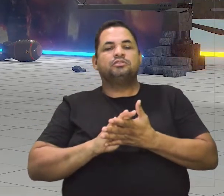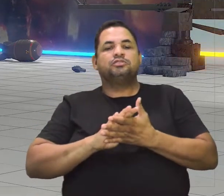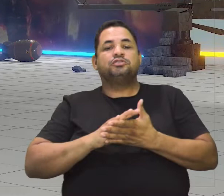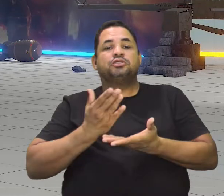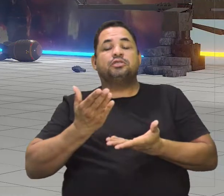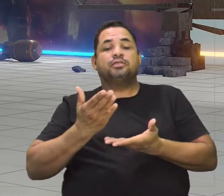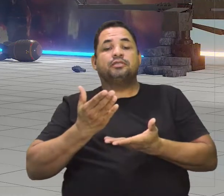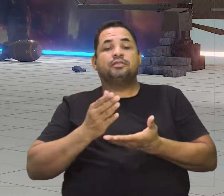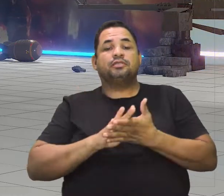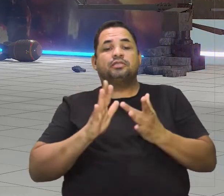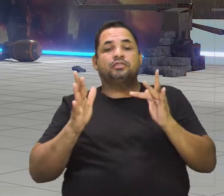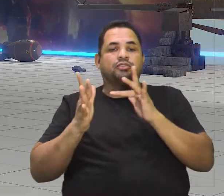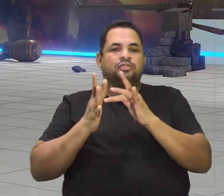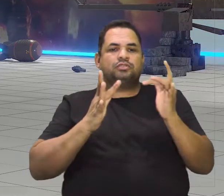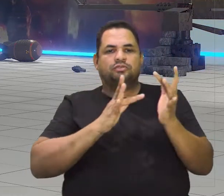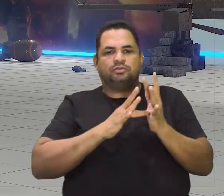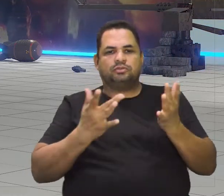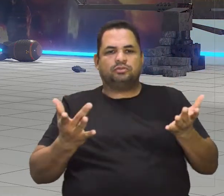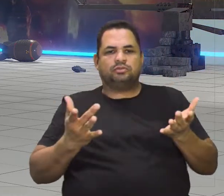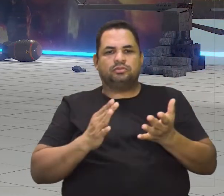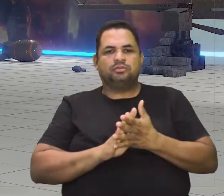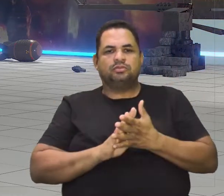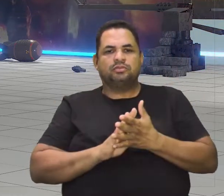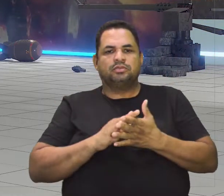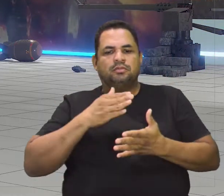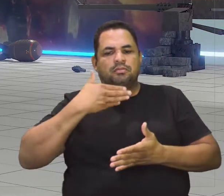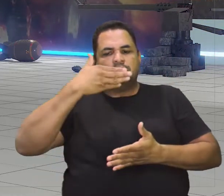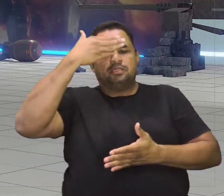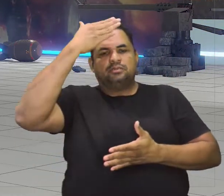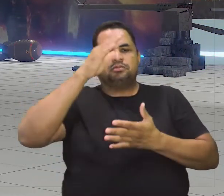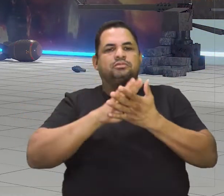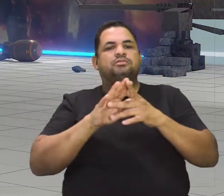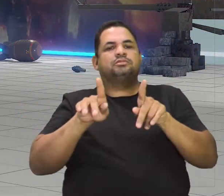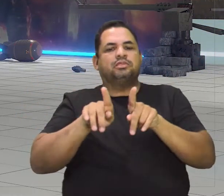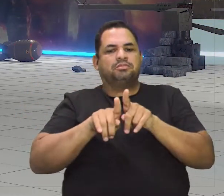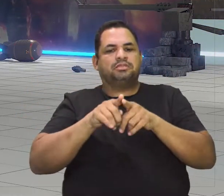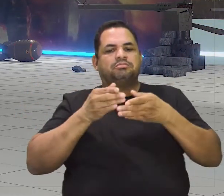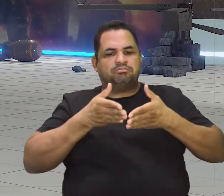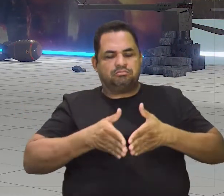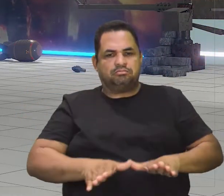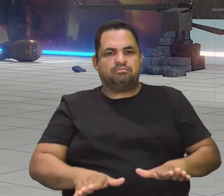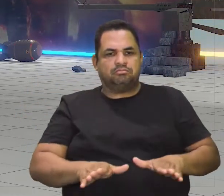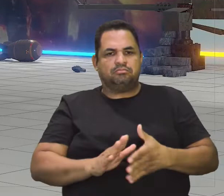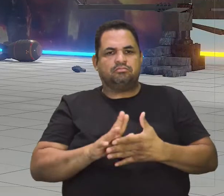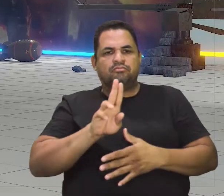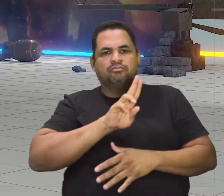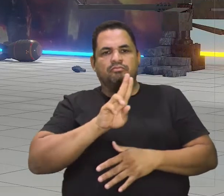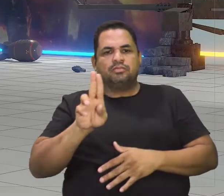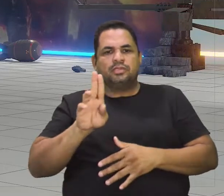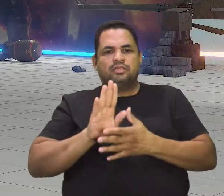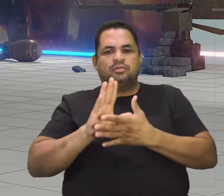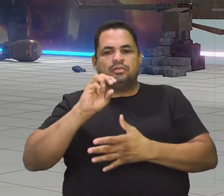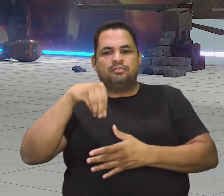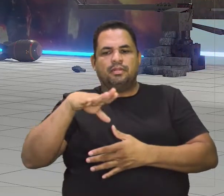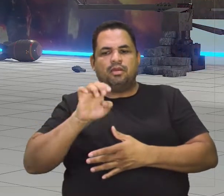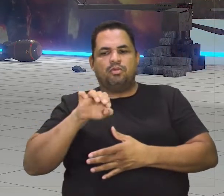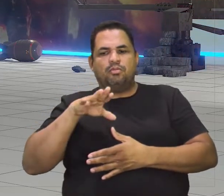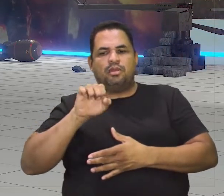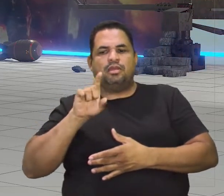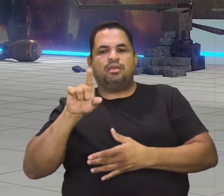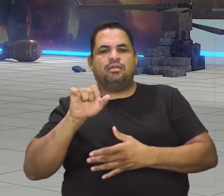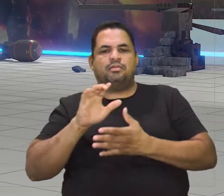Para o islamismo, o Messias também nasceu e se chama Maomé. E